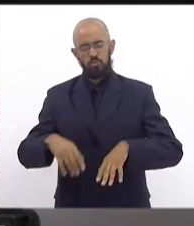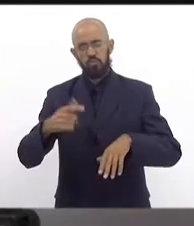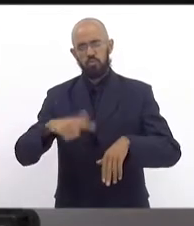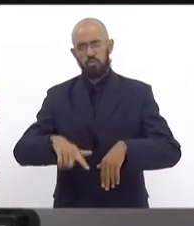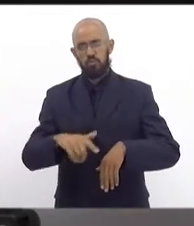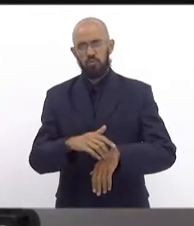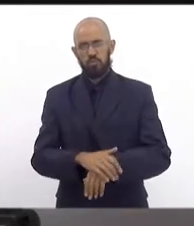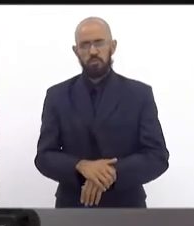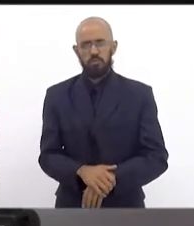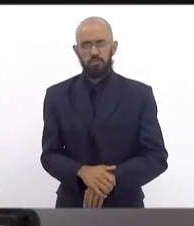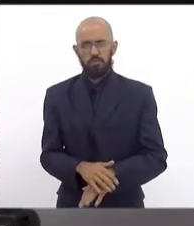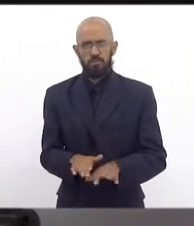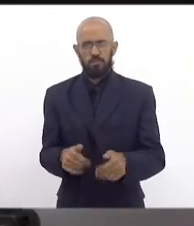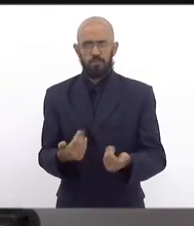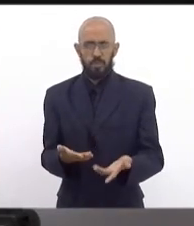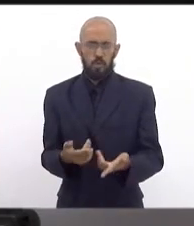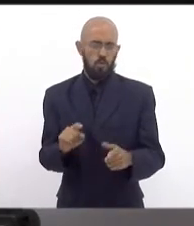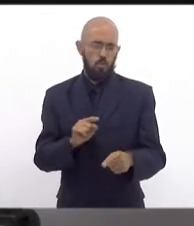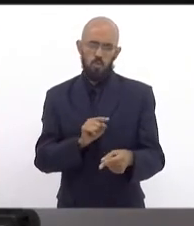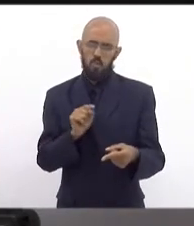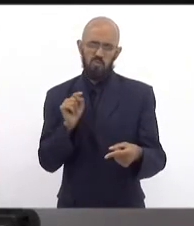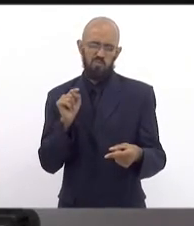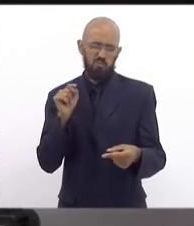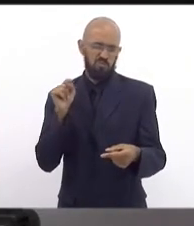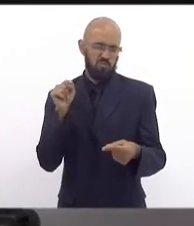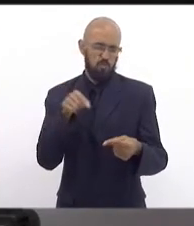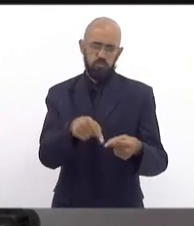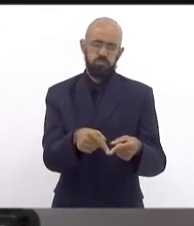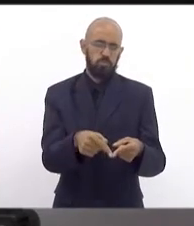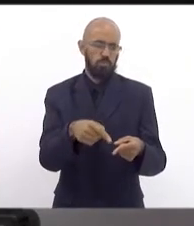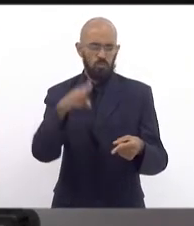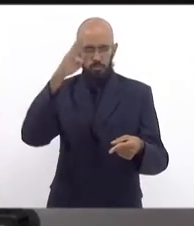então cerne da questão é